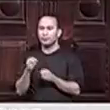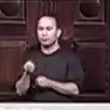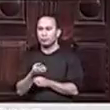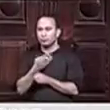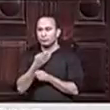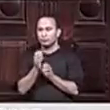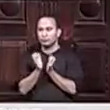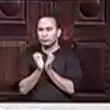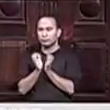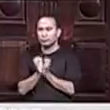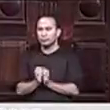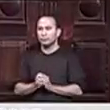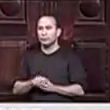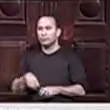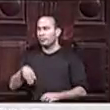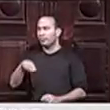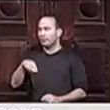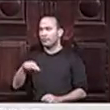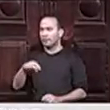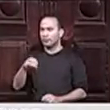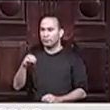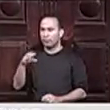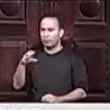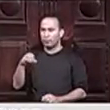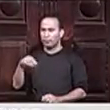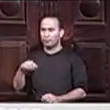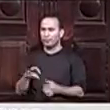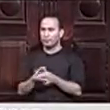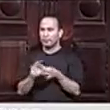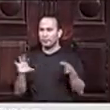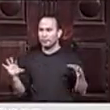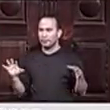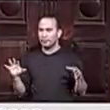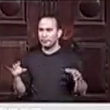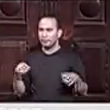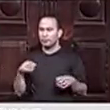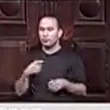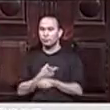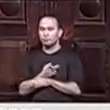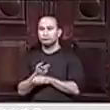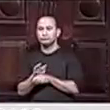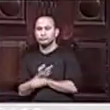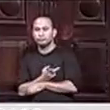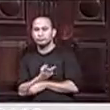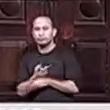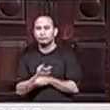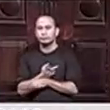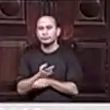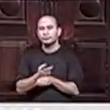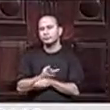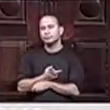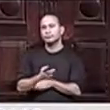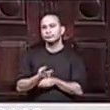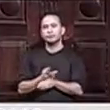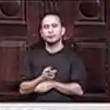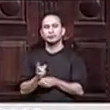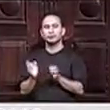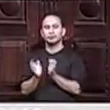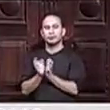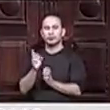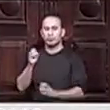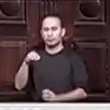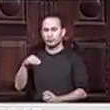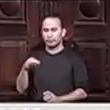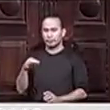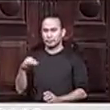partido com lideranças como Mário Covas, livre, com busca e incessante na defesa da democracia e das